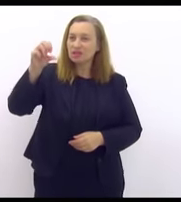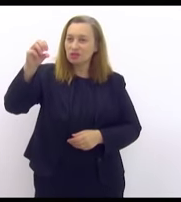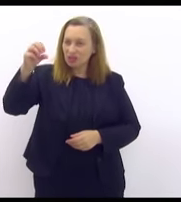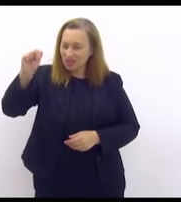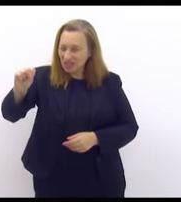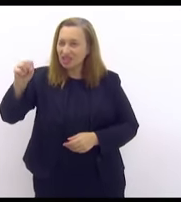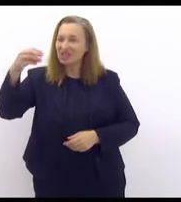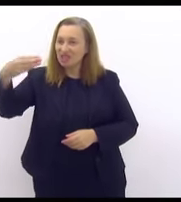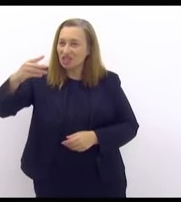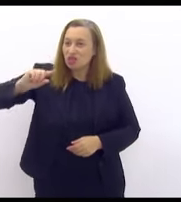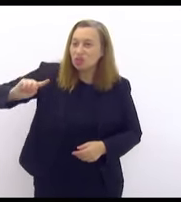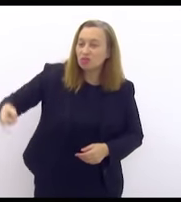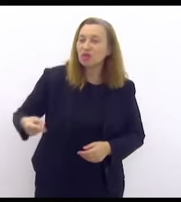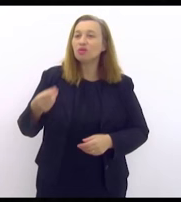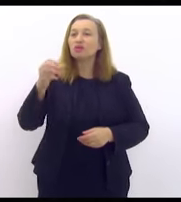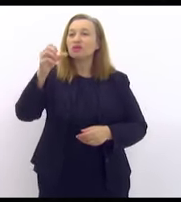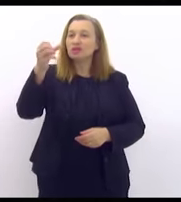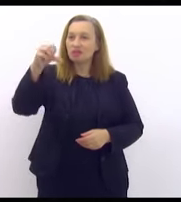103.893.952 reais.